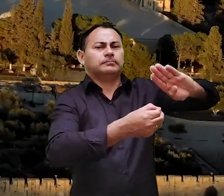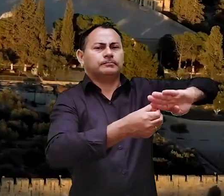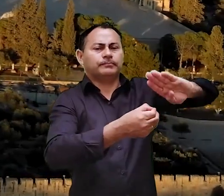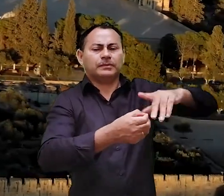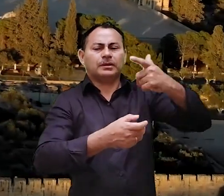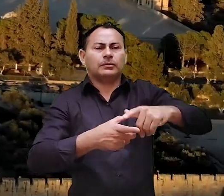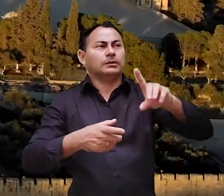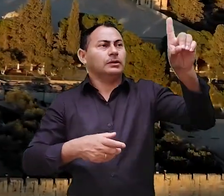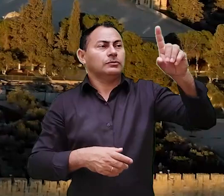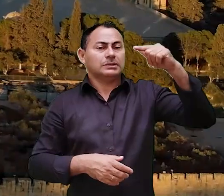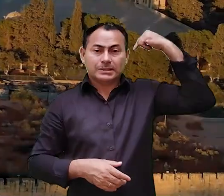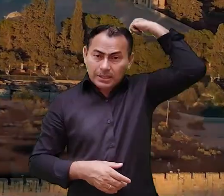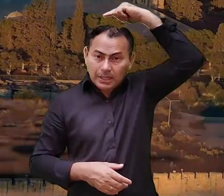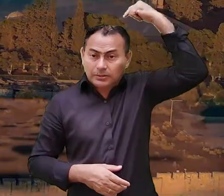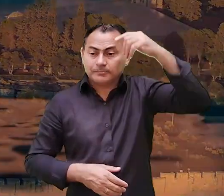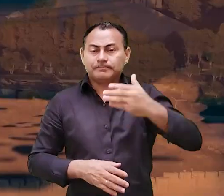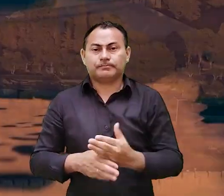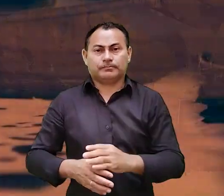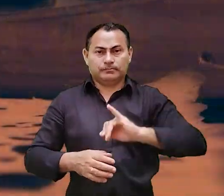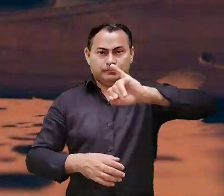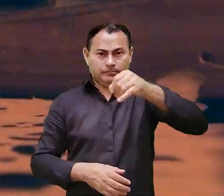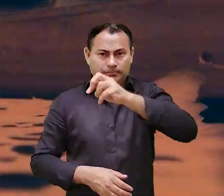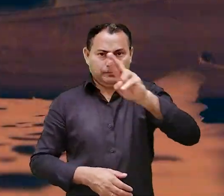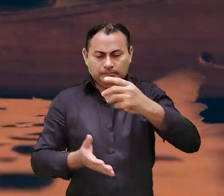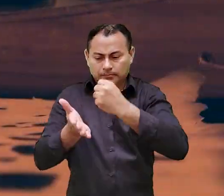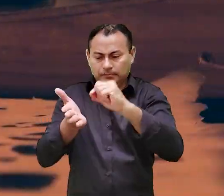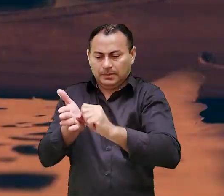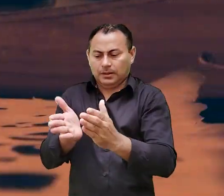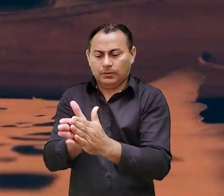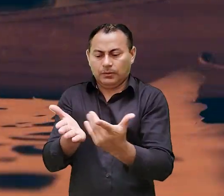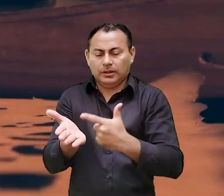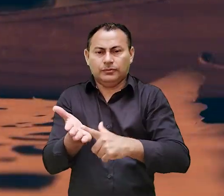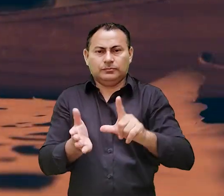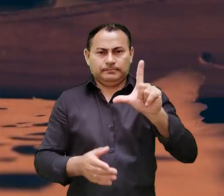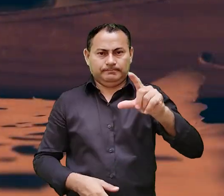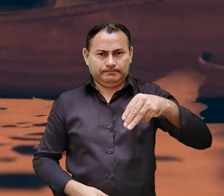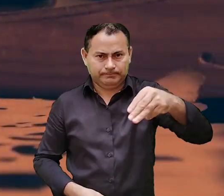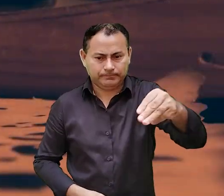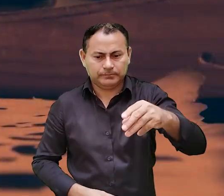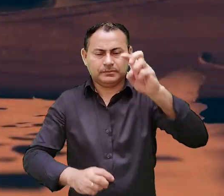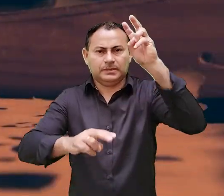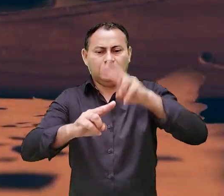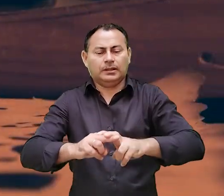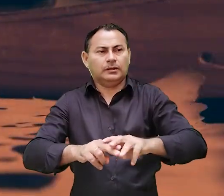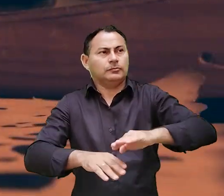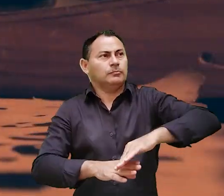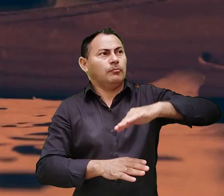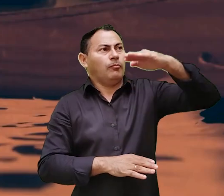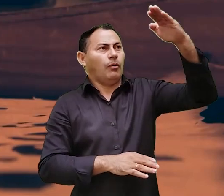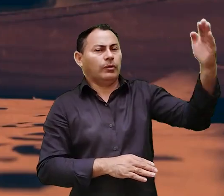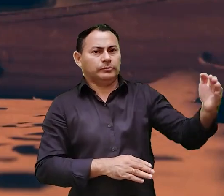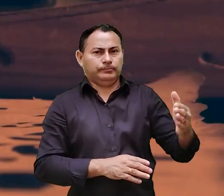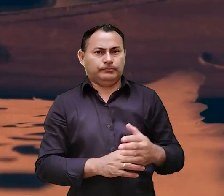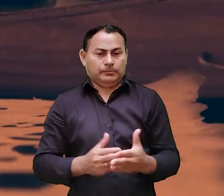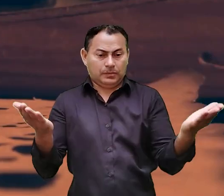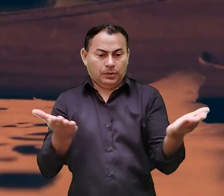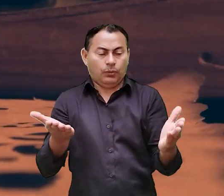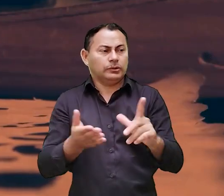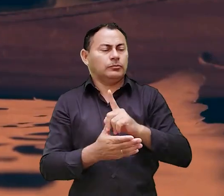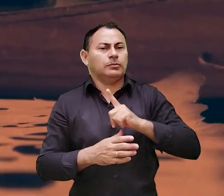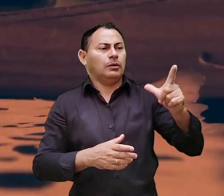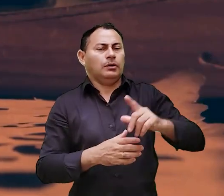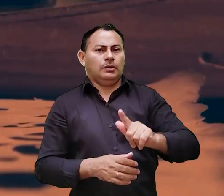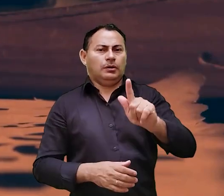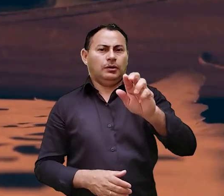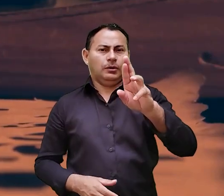santa e do seu Deus santo. Jeremias escreveu o livro de Lamentações sentado em um monte. Hoje existe um